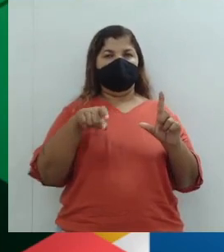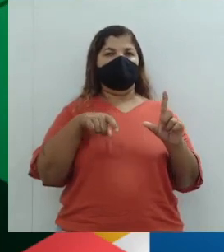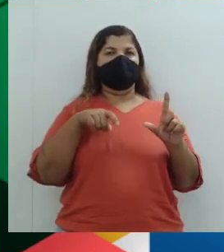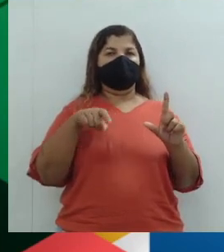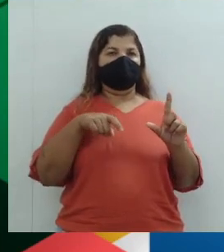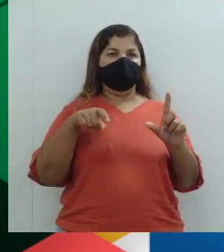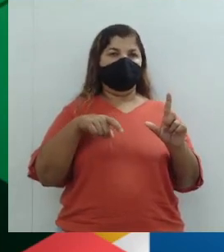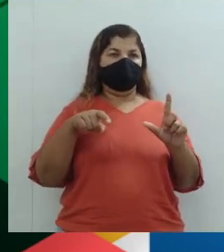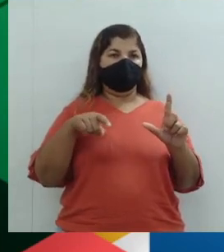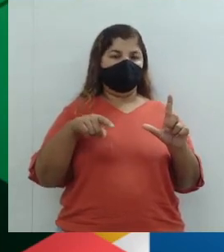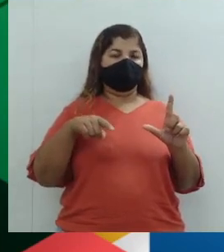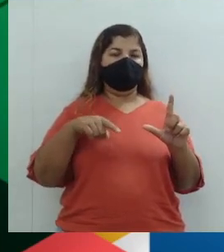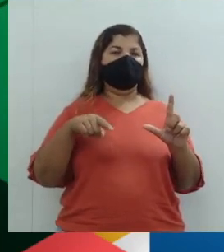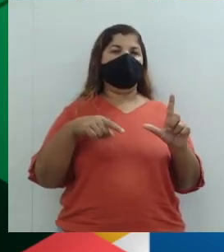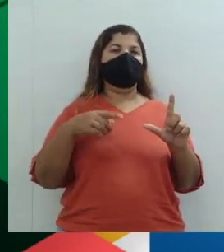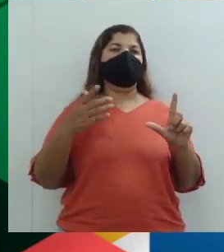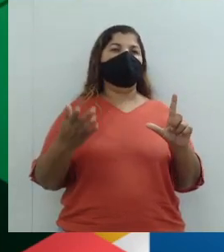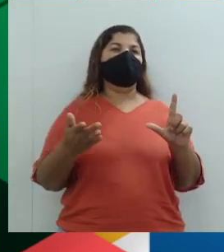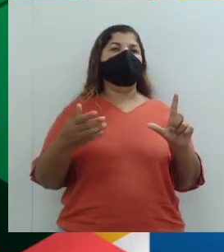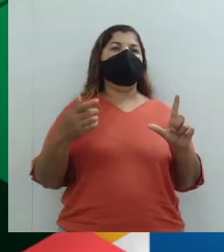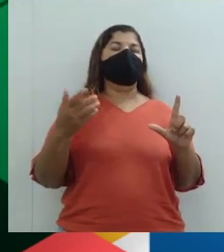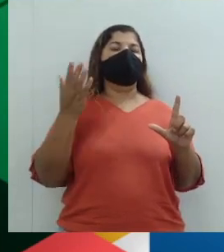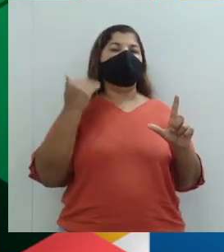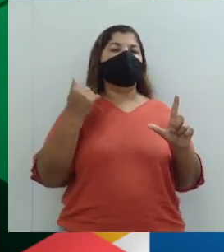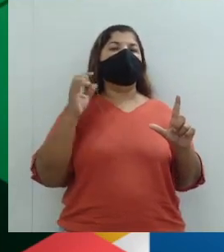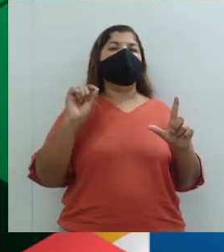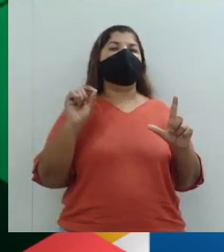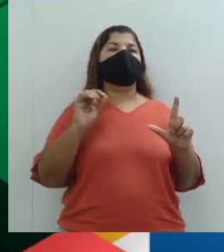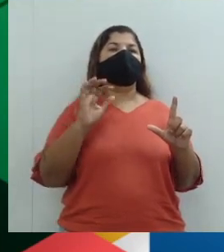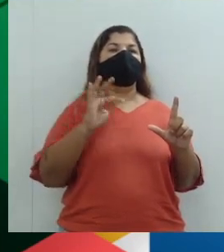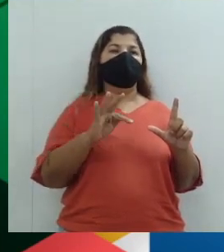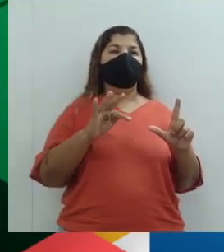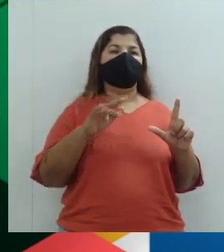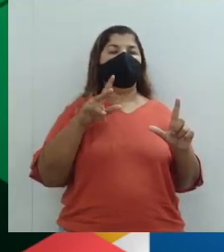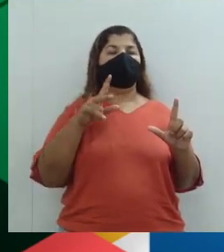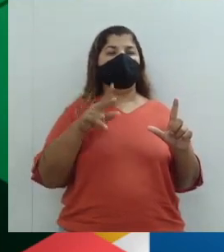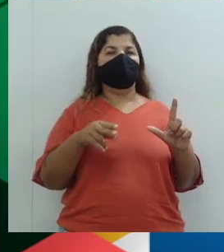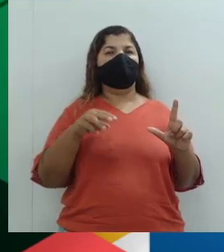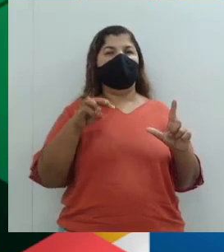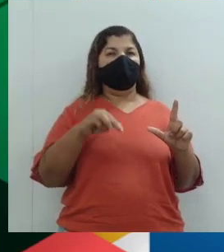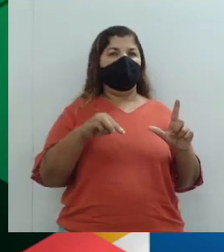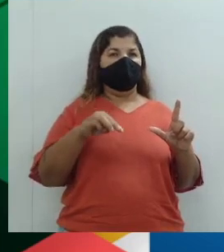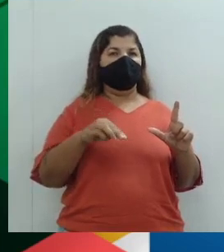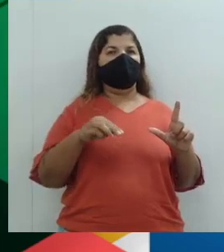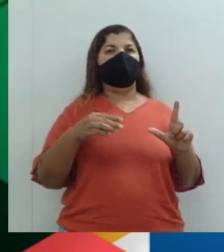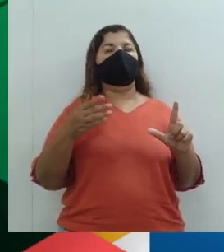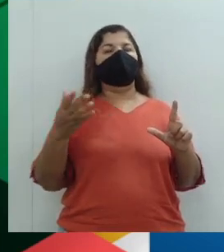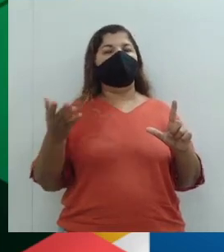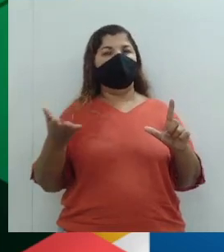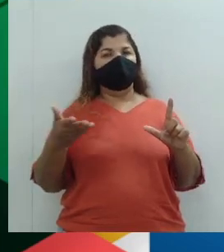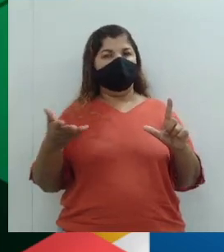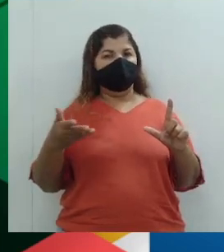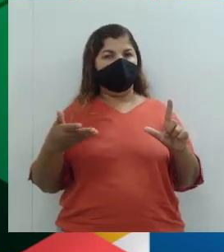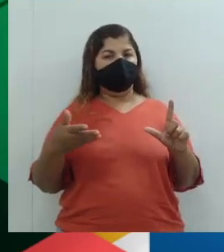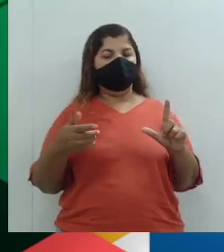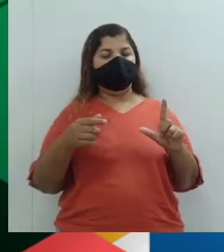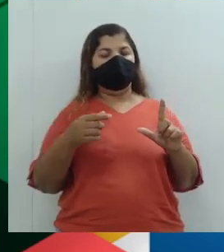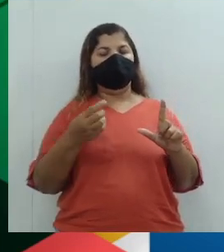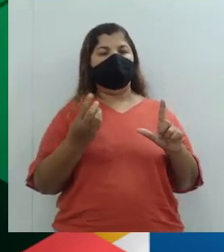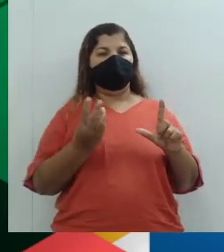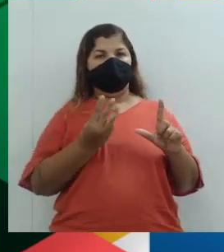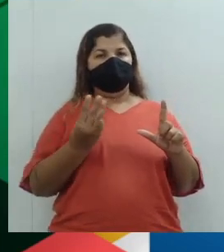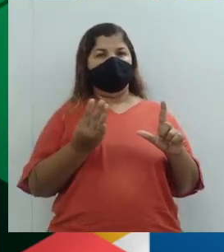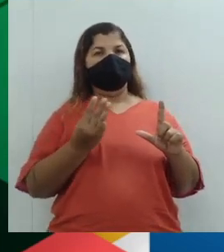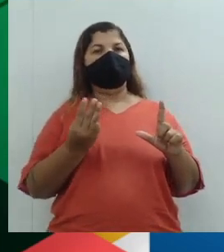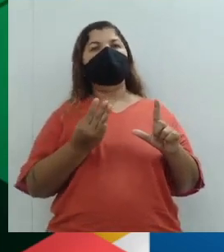X, a gente vai ter que força resultante é igual a massa vezes aceleração. E aí a gente vai tratar isso para cada um